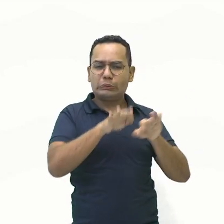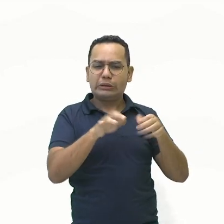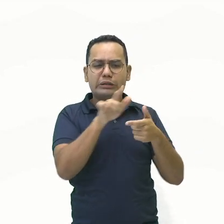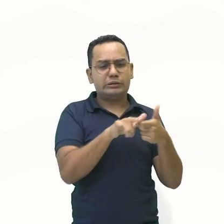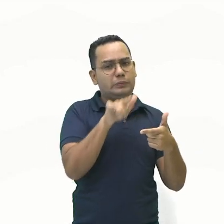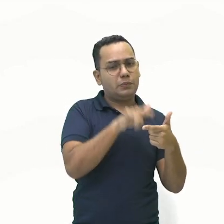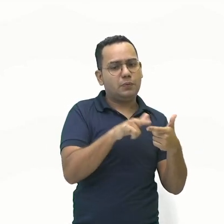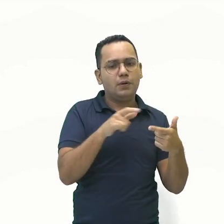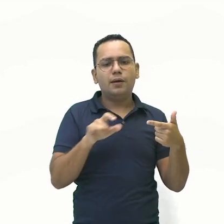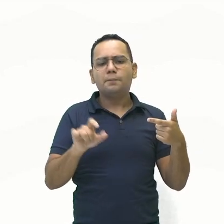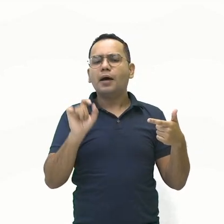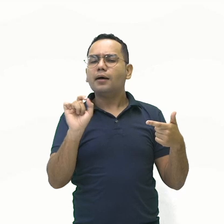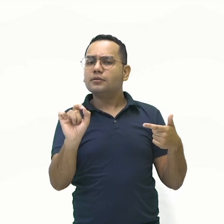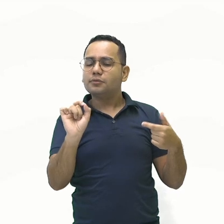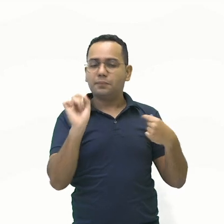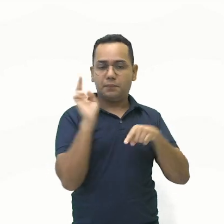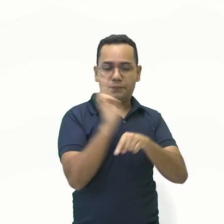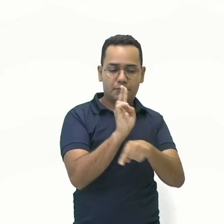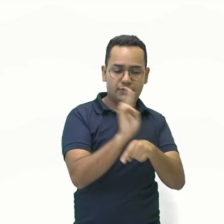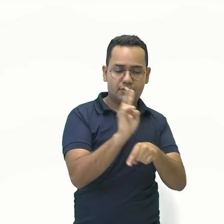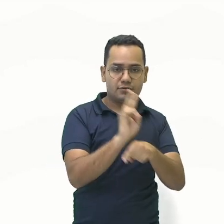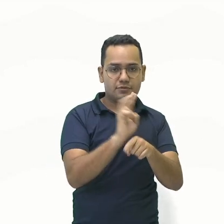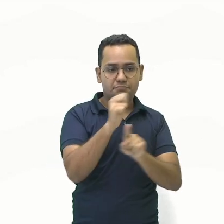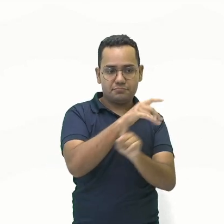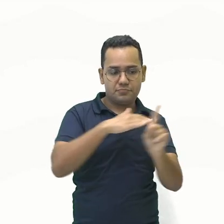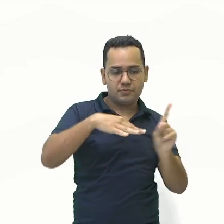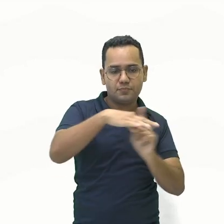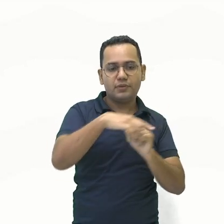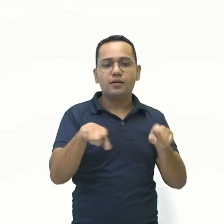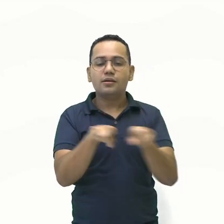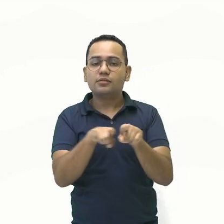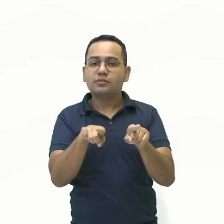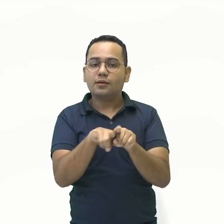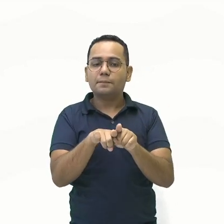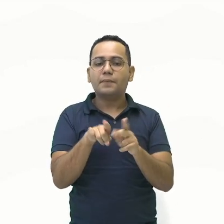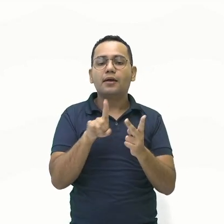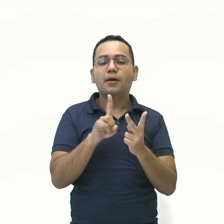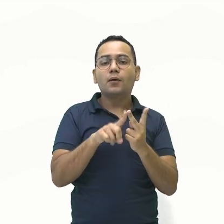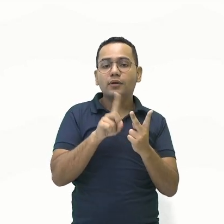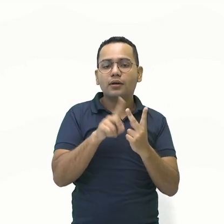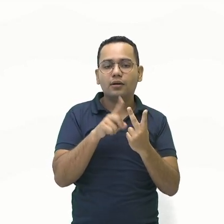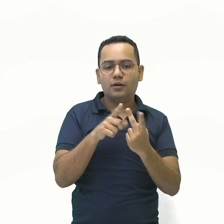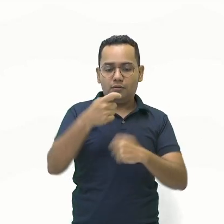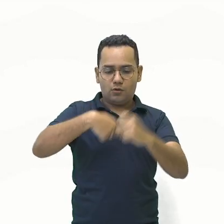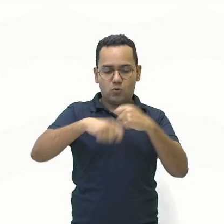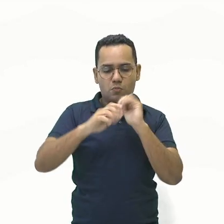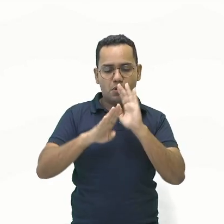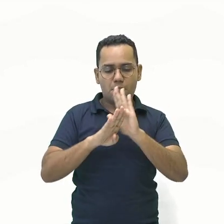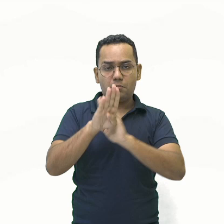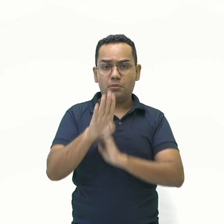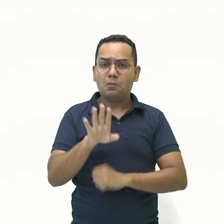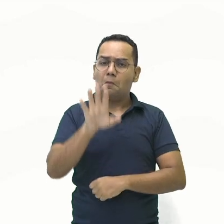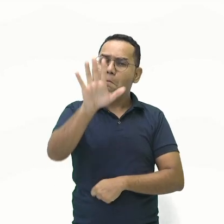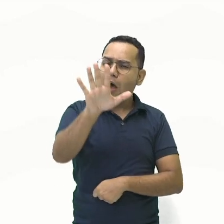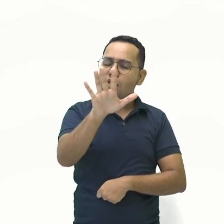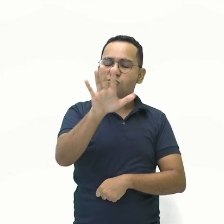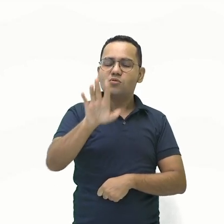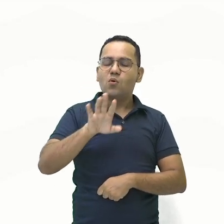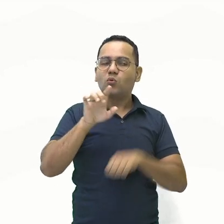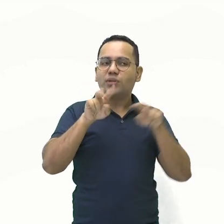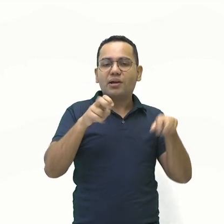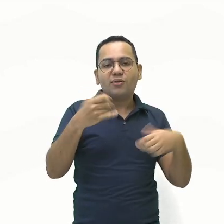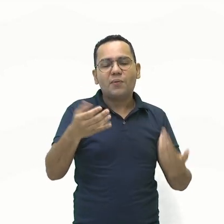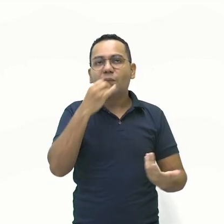ali a preservação/conservação do meio ambiente e o crescimento econômico. Basicamente foi dito, olha, vocês precisam acertar como vocês irão fazer